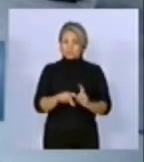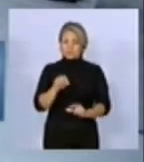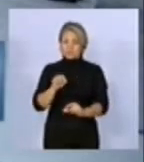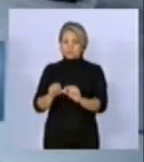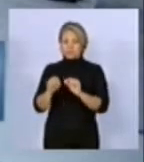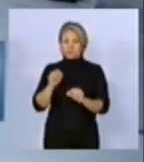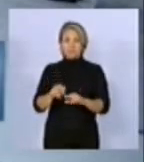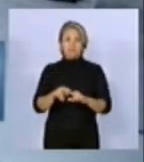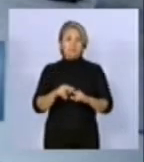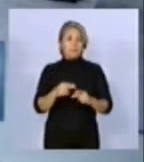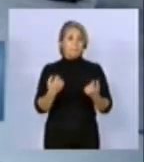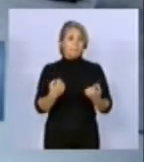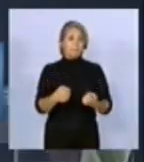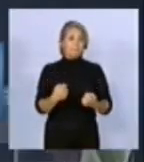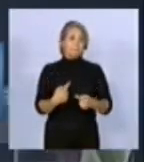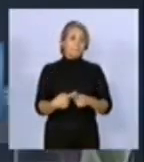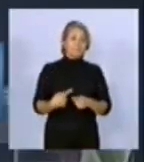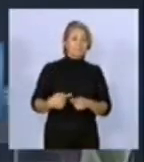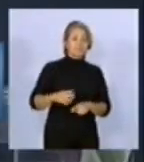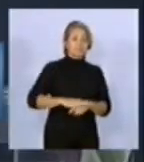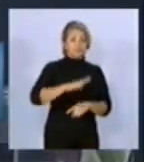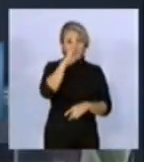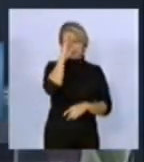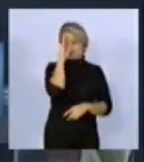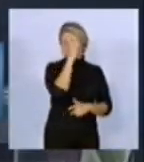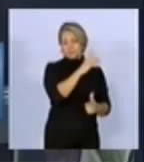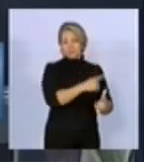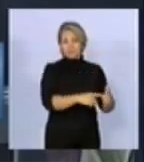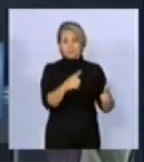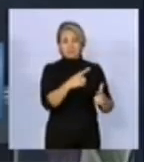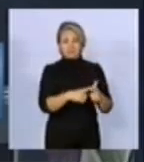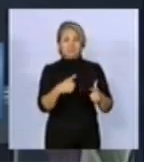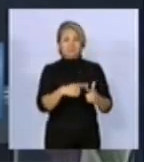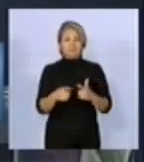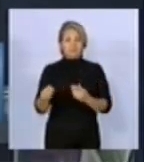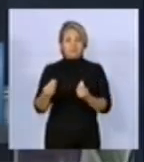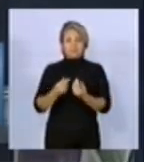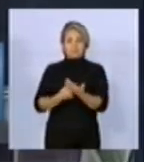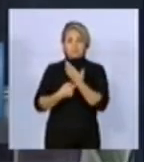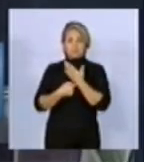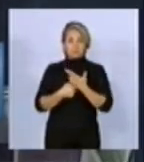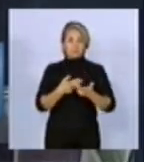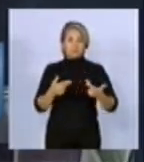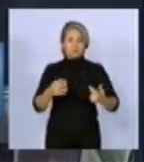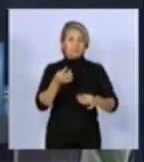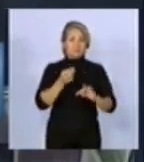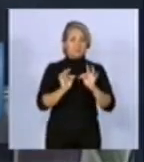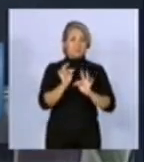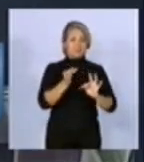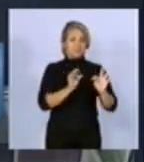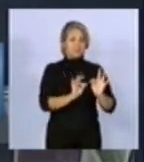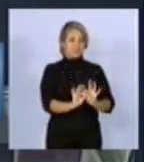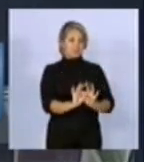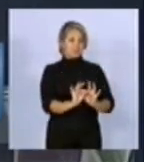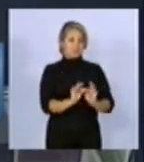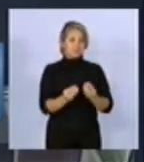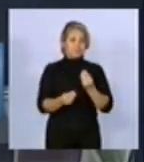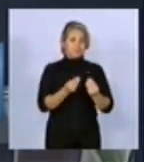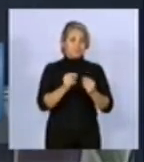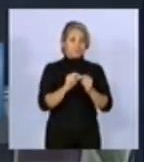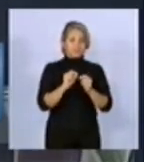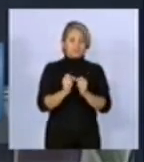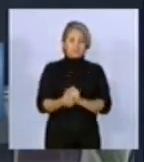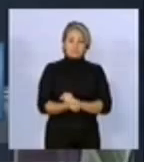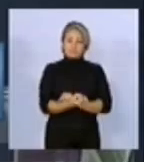justamente por serem os principais aspectos que nos dão que nos apresentam referências técnicas ã para que se faça uma